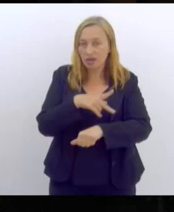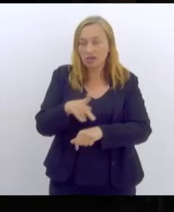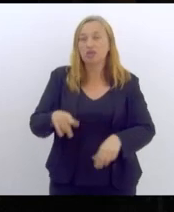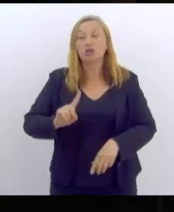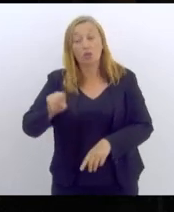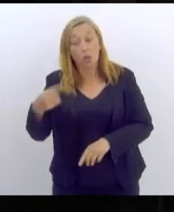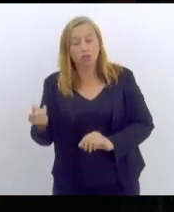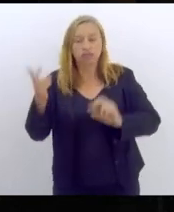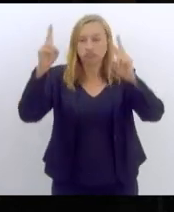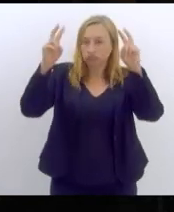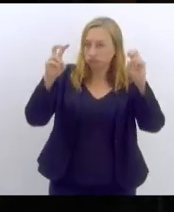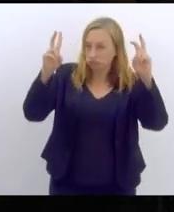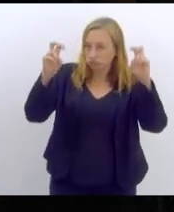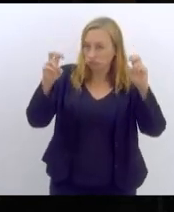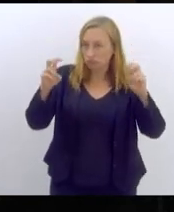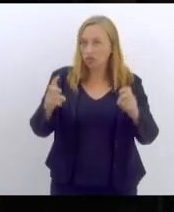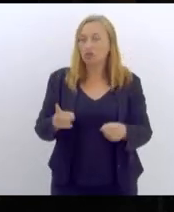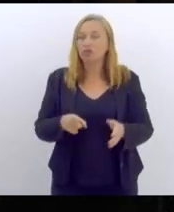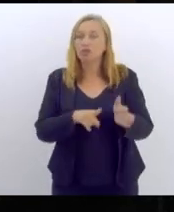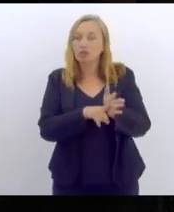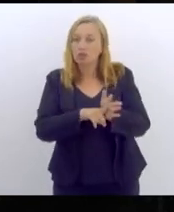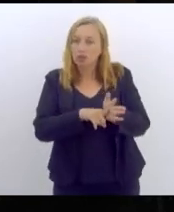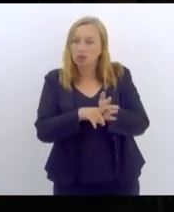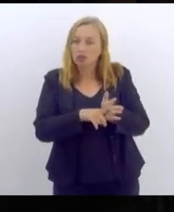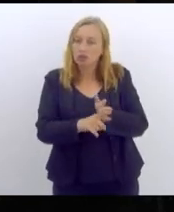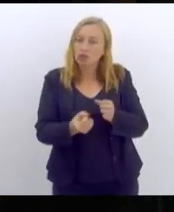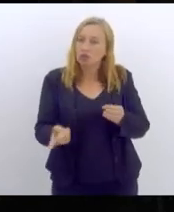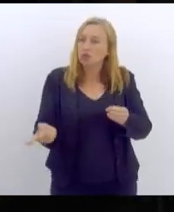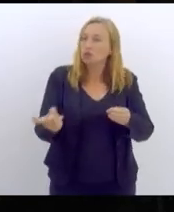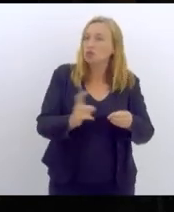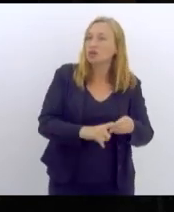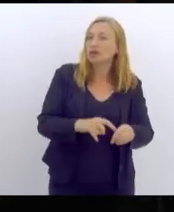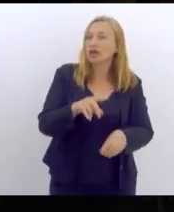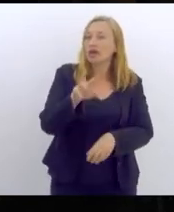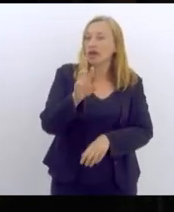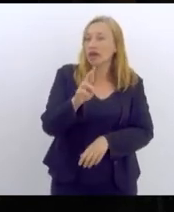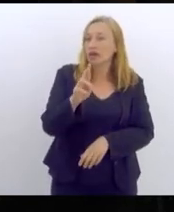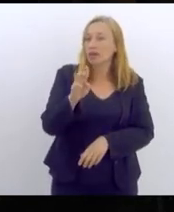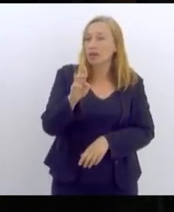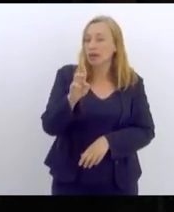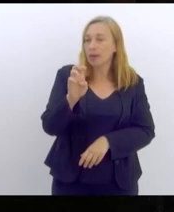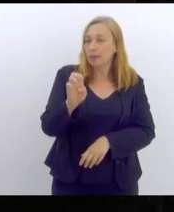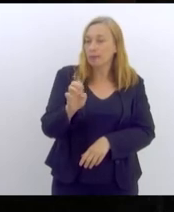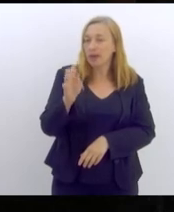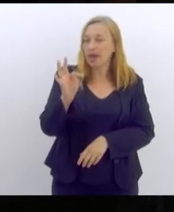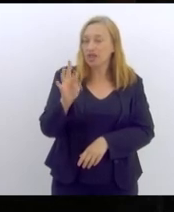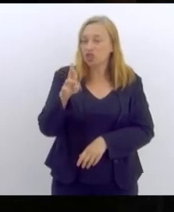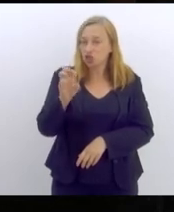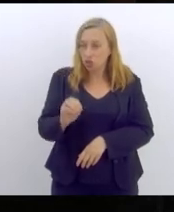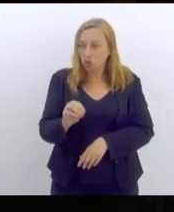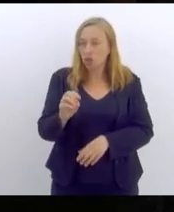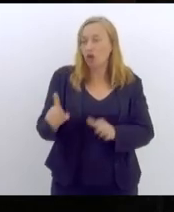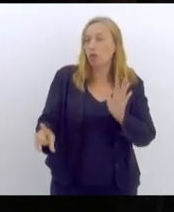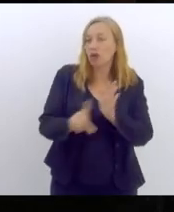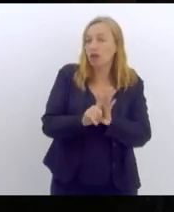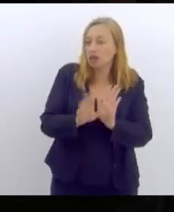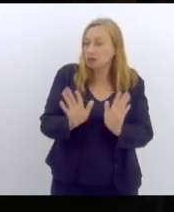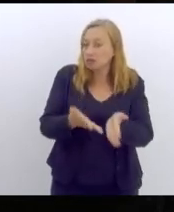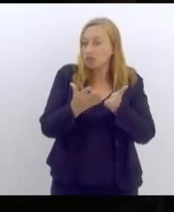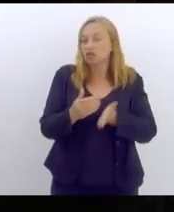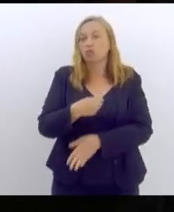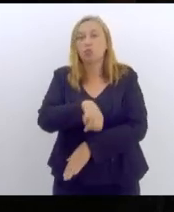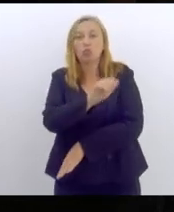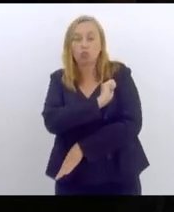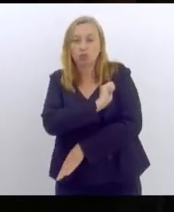questão é a reavaliação do Repetro, que é uma lei que fala de incentivo